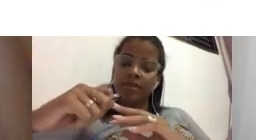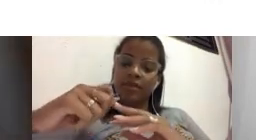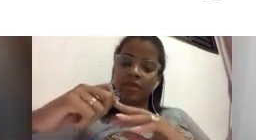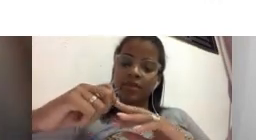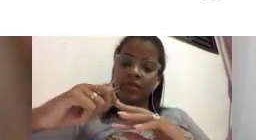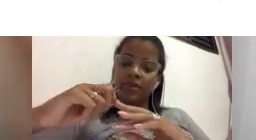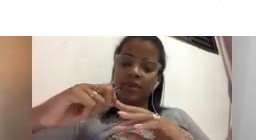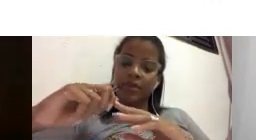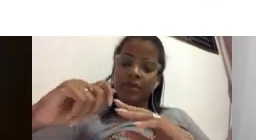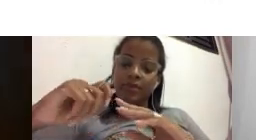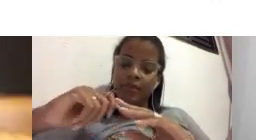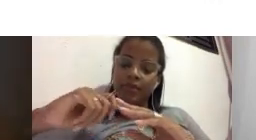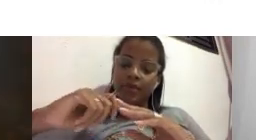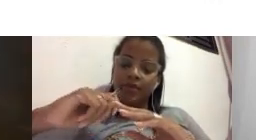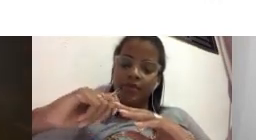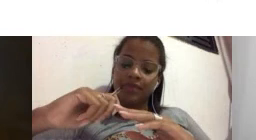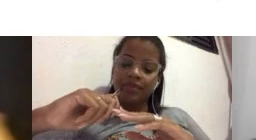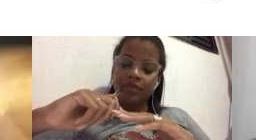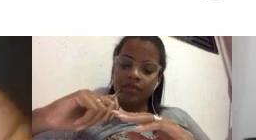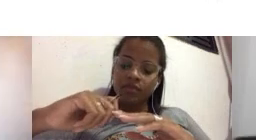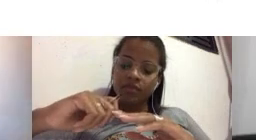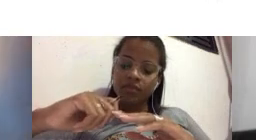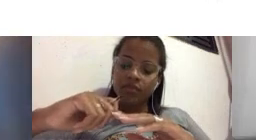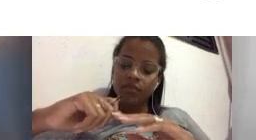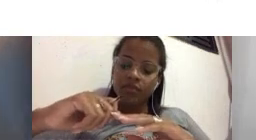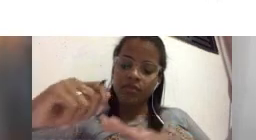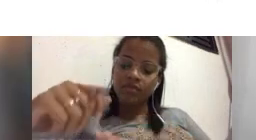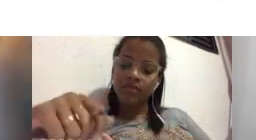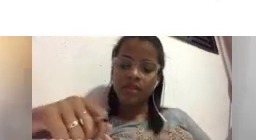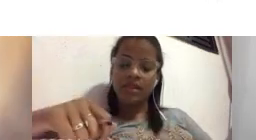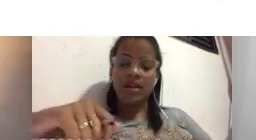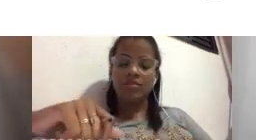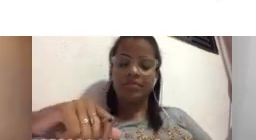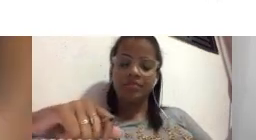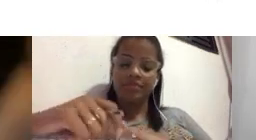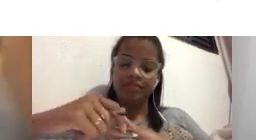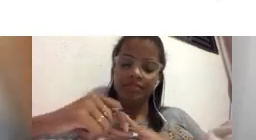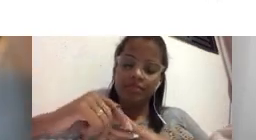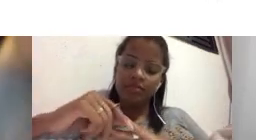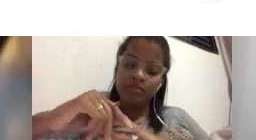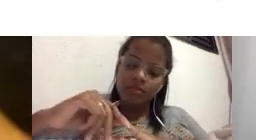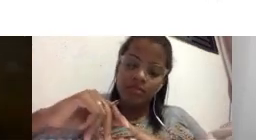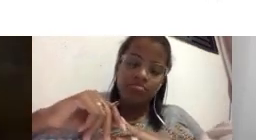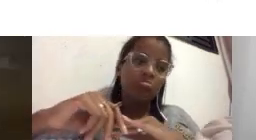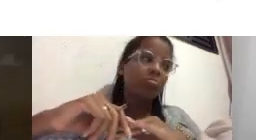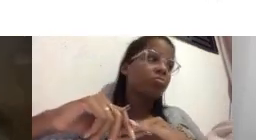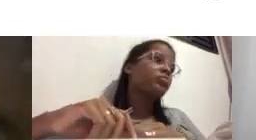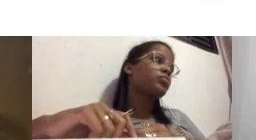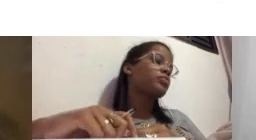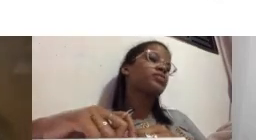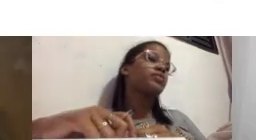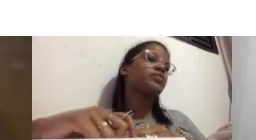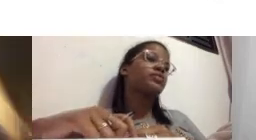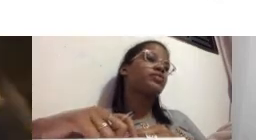falando nada. Tô só ouvindo de vocês. Quem falou que tá errado aí? Saulo. Quem é O eu? Lucas